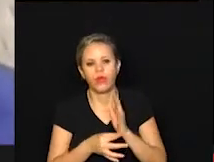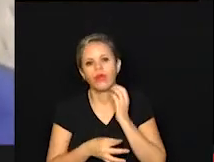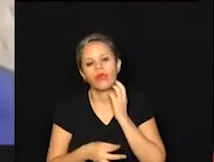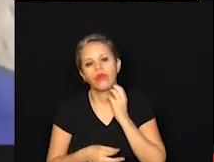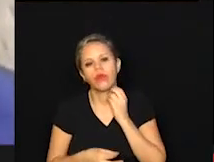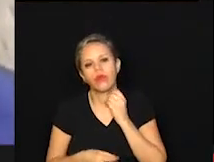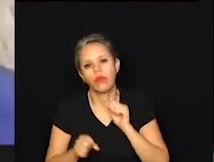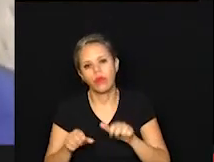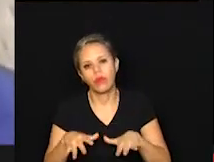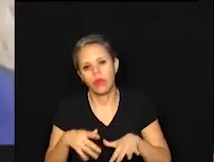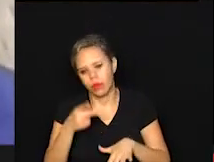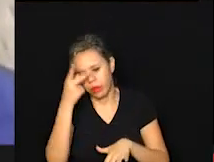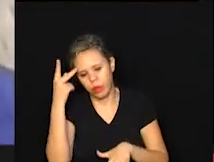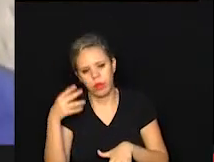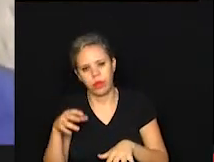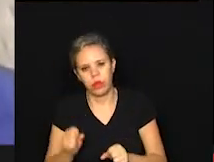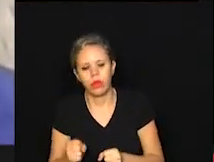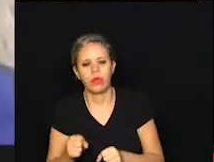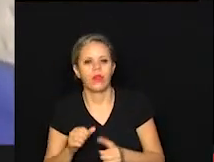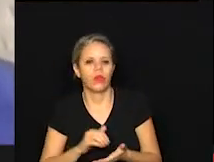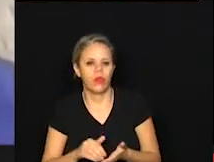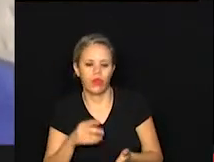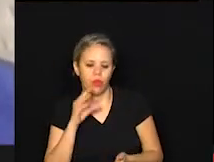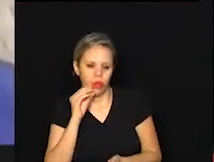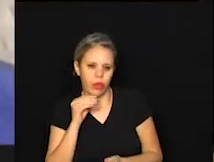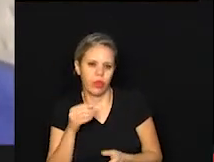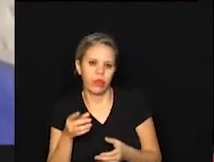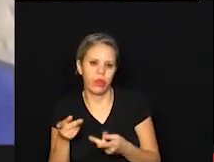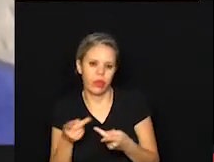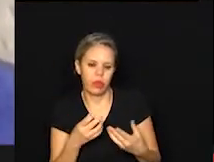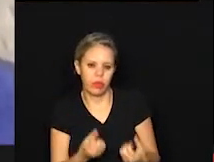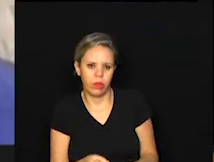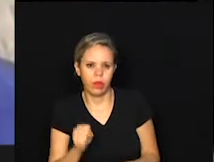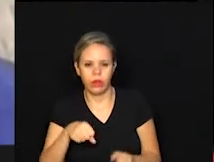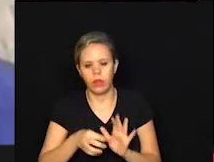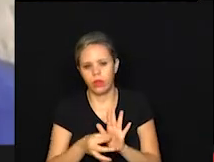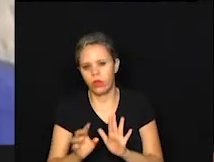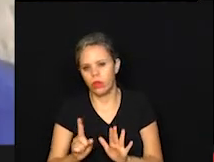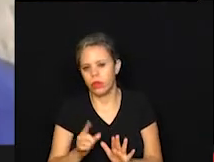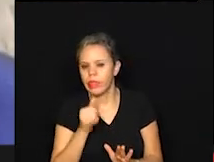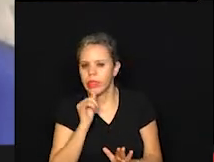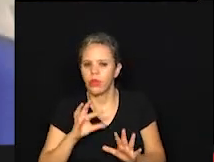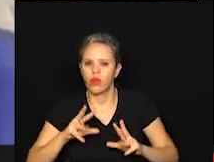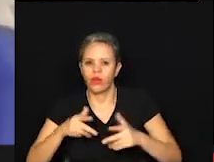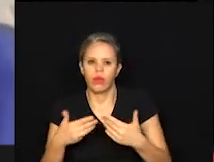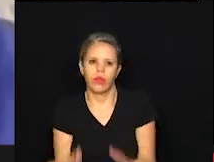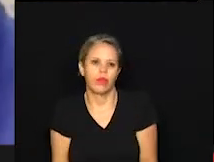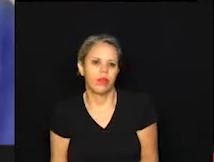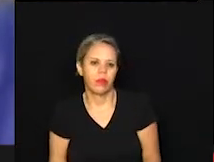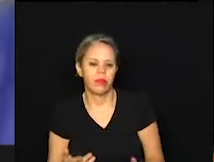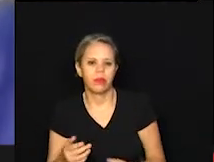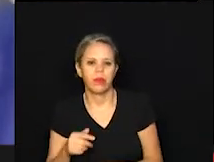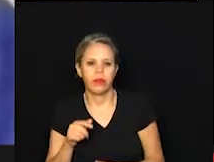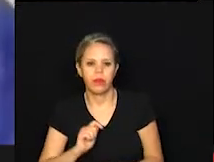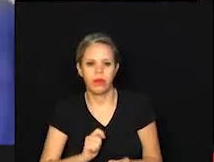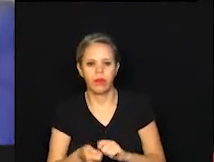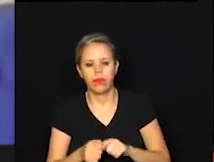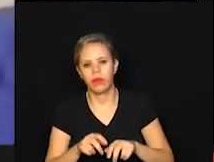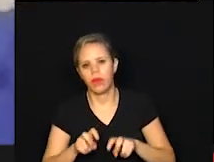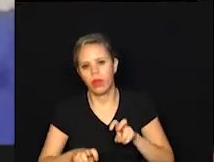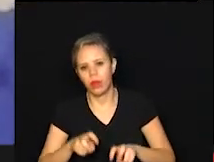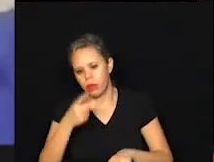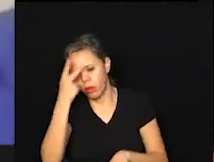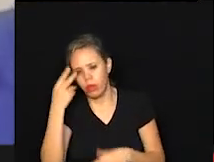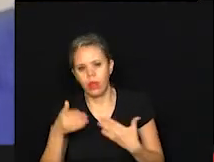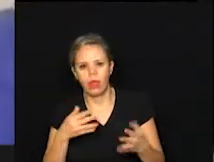a plenária decidia se os convidados manifestavam ou não. Mas veja que tudo isso é uma dinâmica de mesa, tem que ser